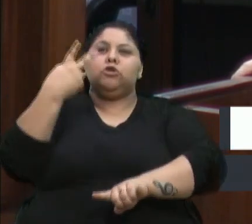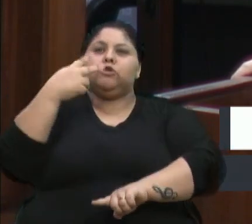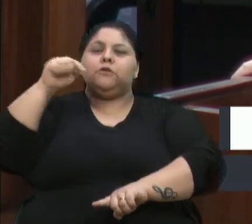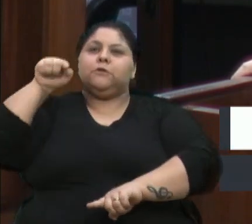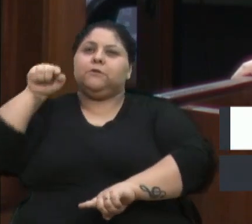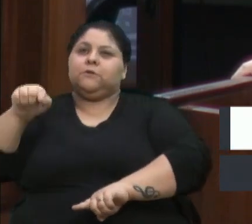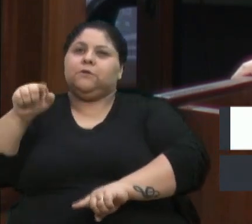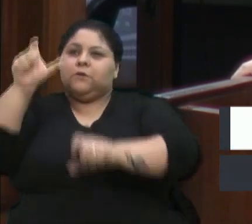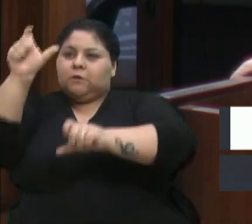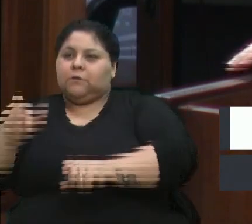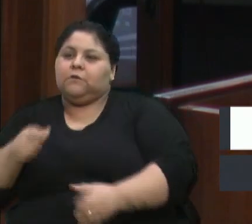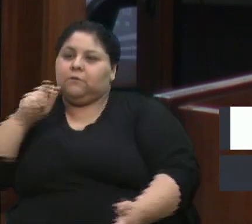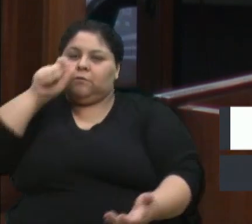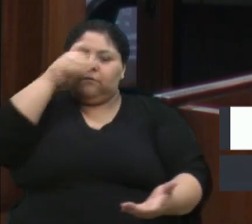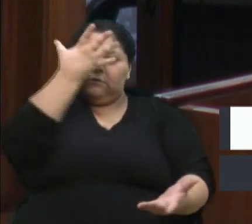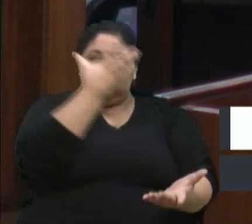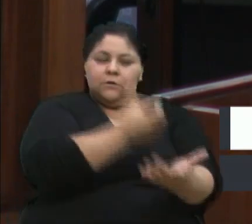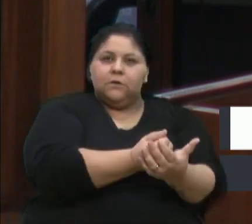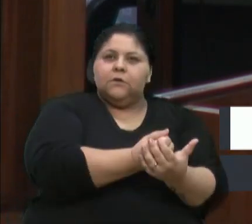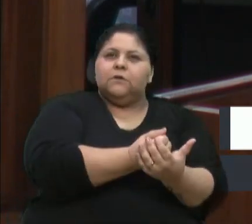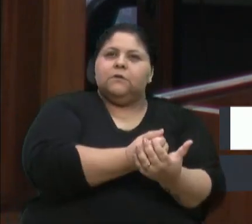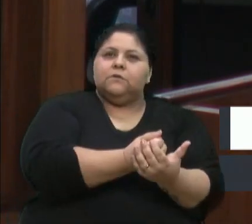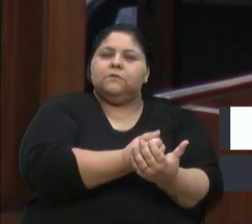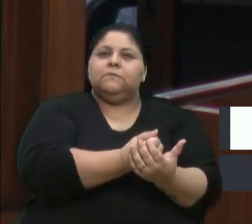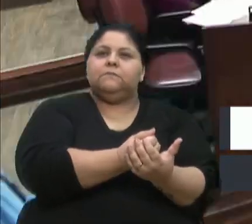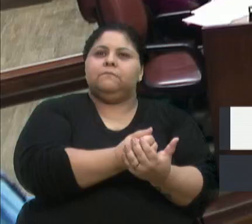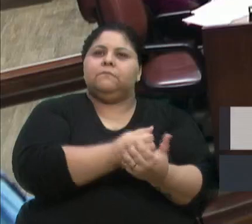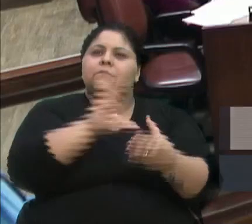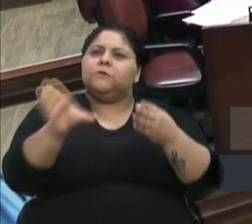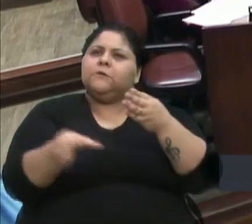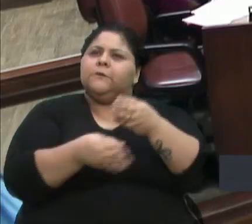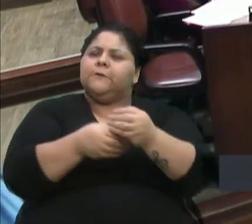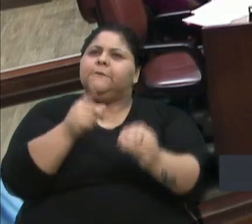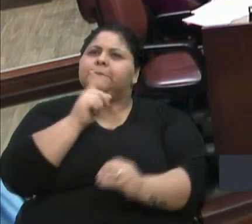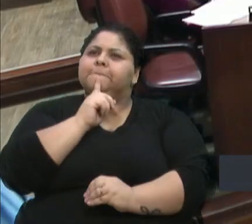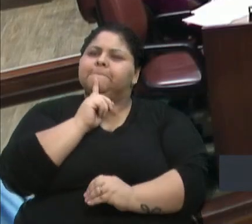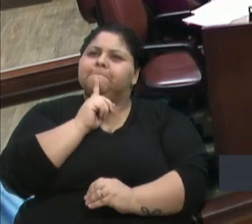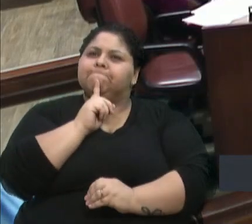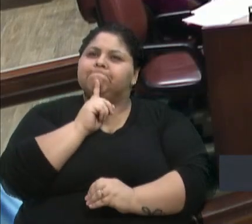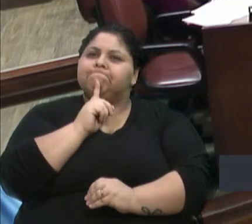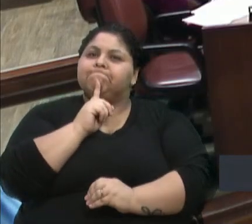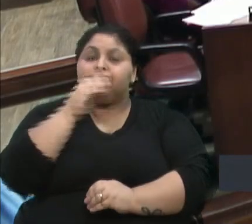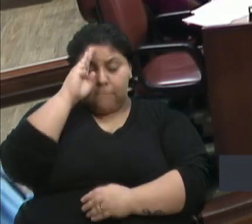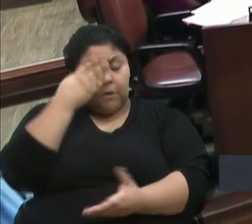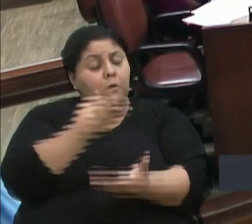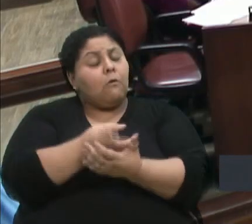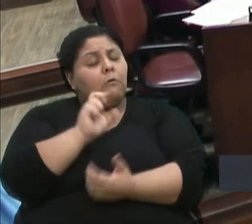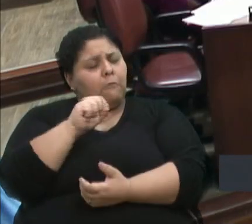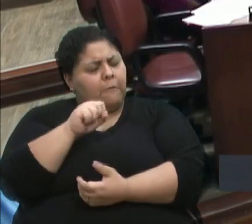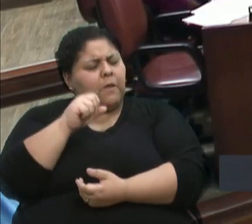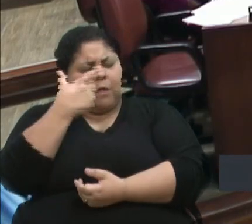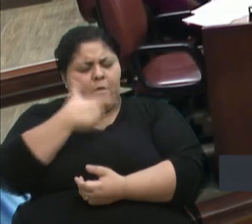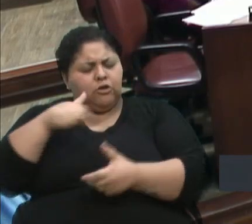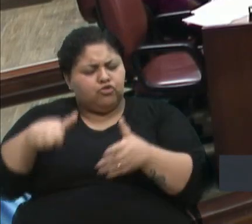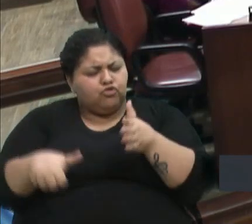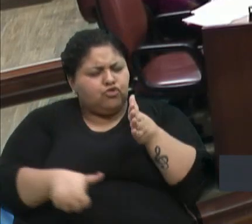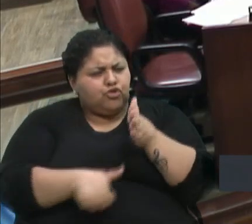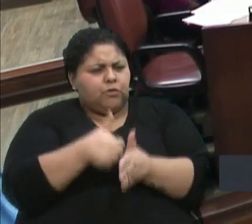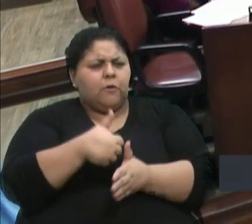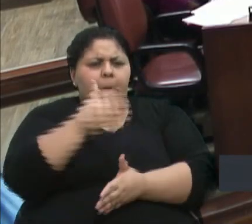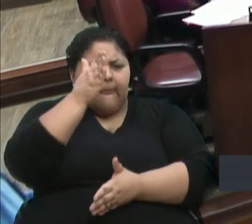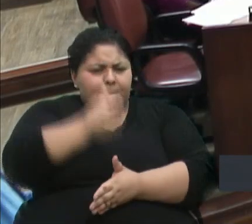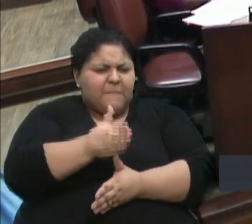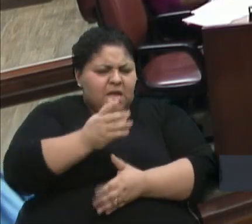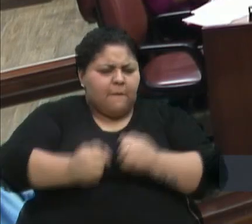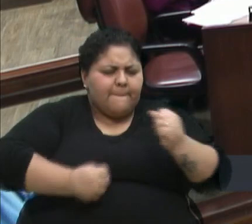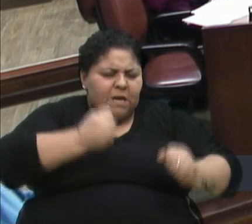na meia maratona de Caxias do Sul. Vereador Alberto, seu à parte. Vereador Felipe, eu concordo plenamente com o senhor. Eu acho que foi a melhor meia